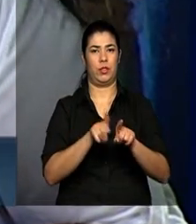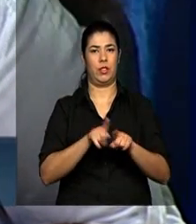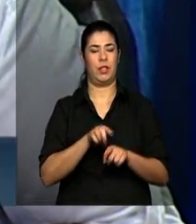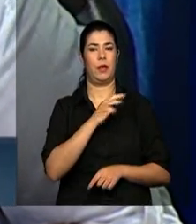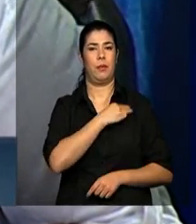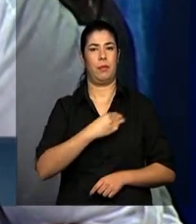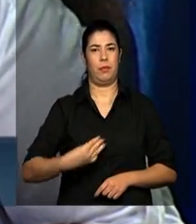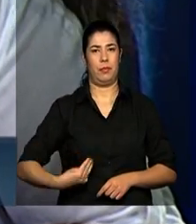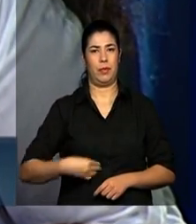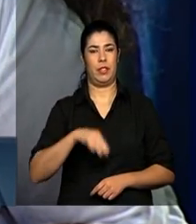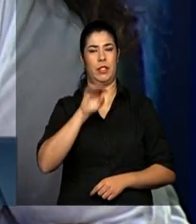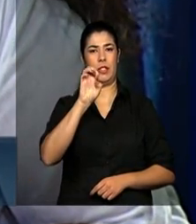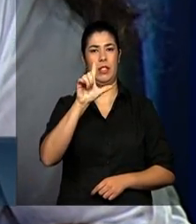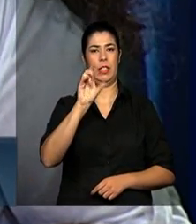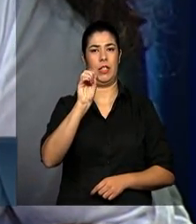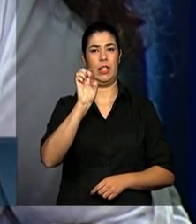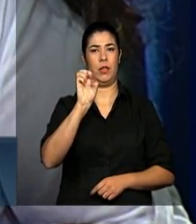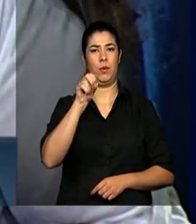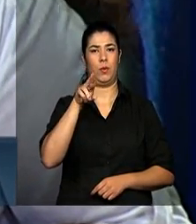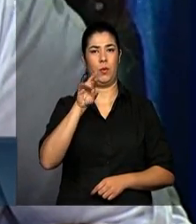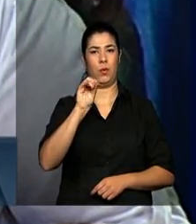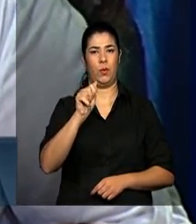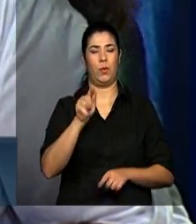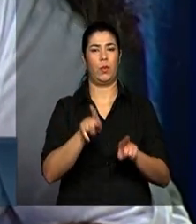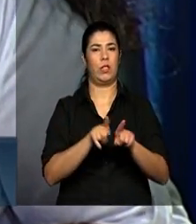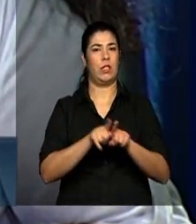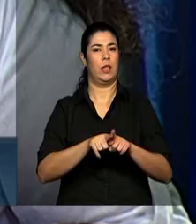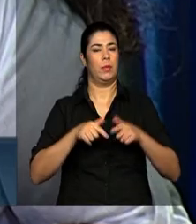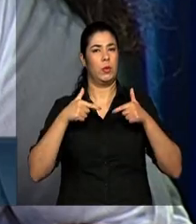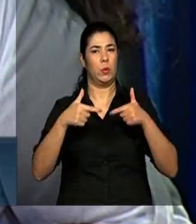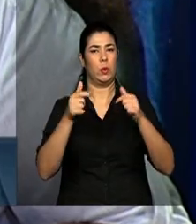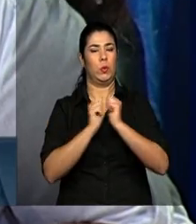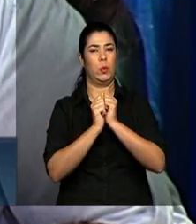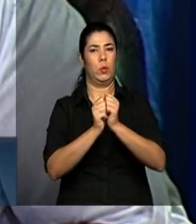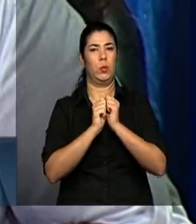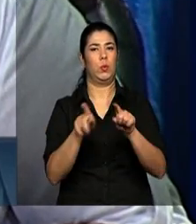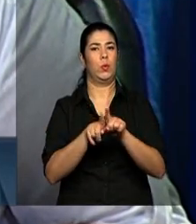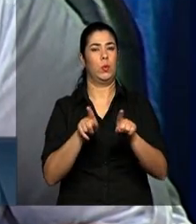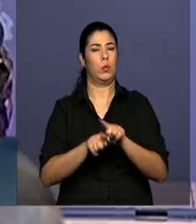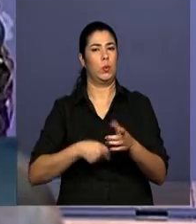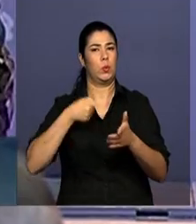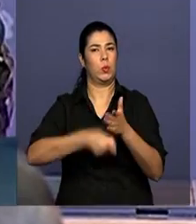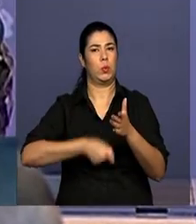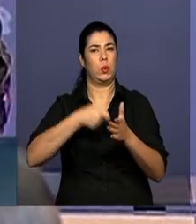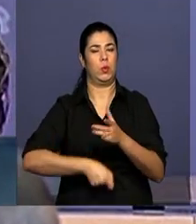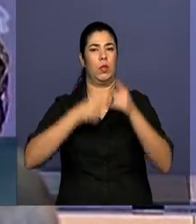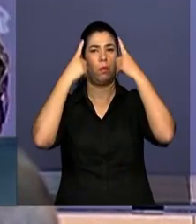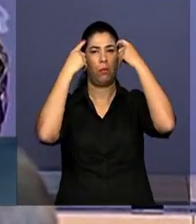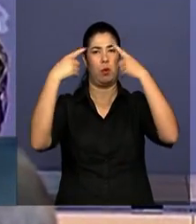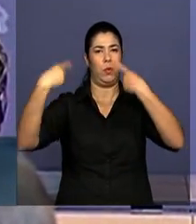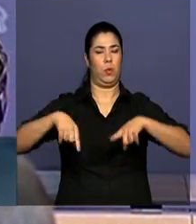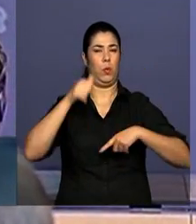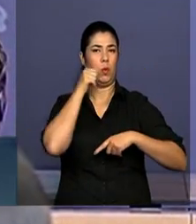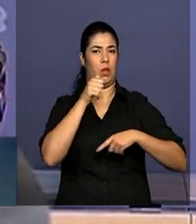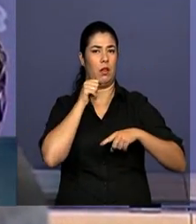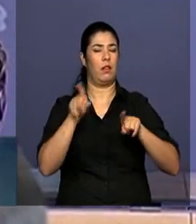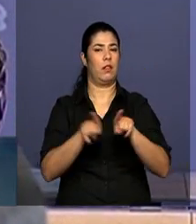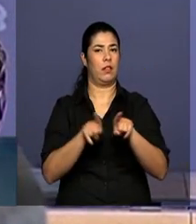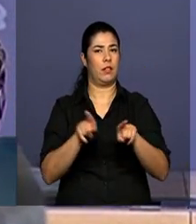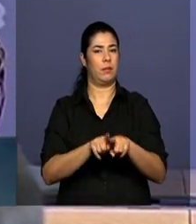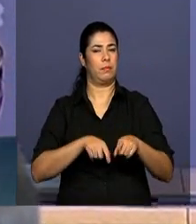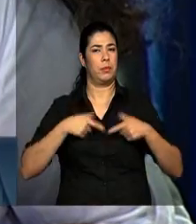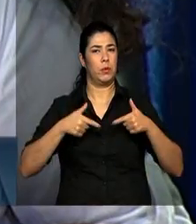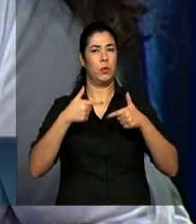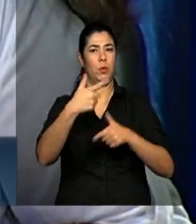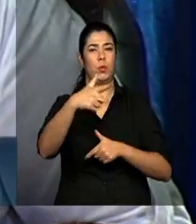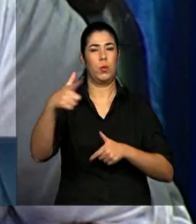Leonora também, companheira de muitas lutas, aí, não só no enfrentamento à violência contra as mulheres, não só na luta das mulheres, mas